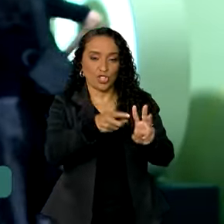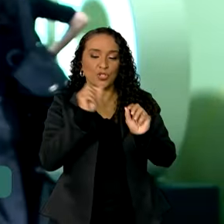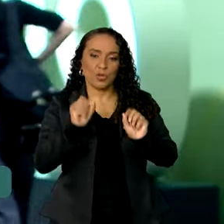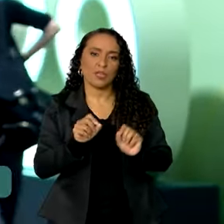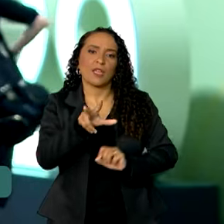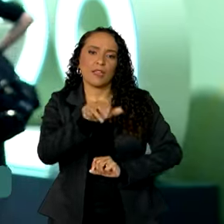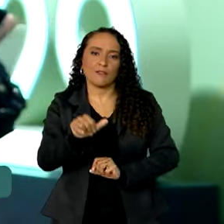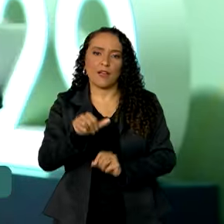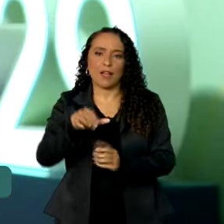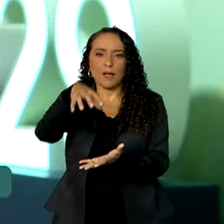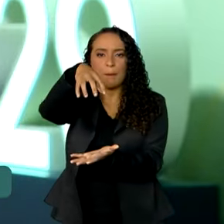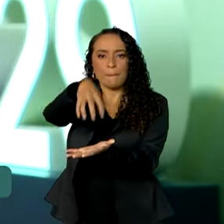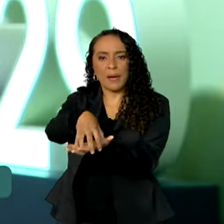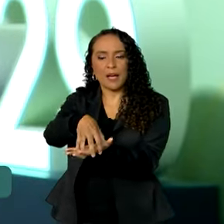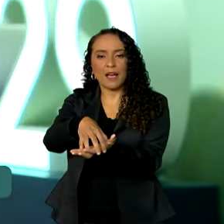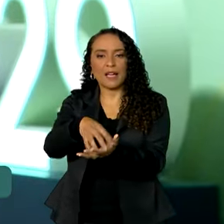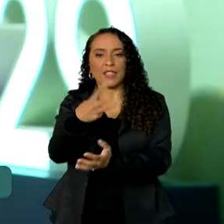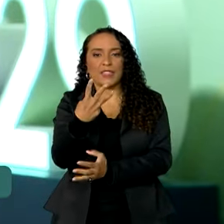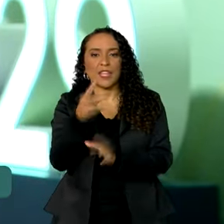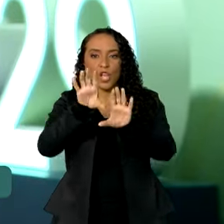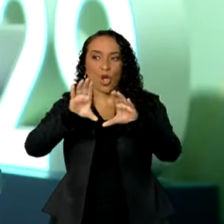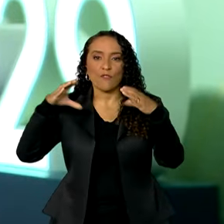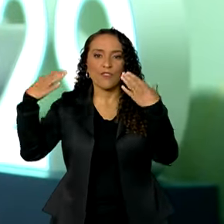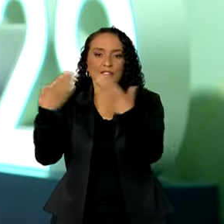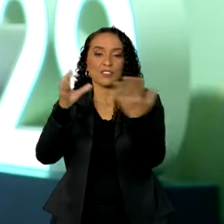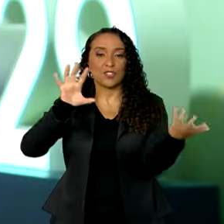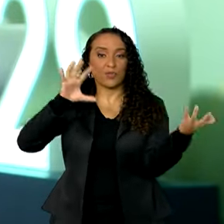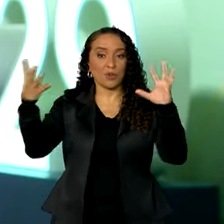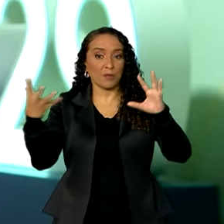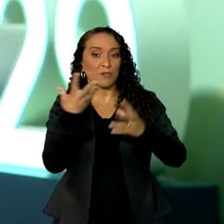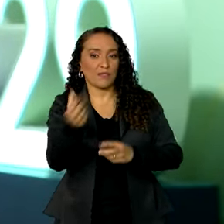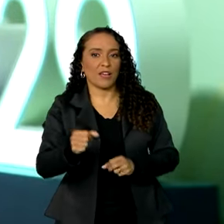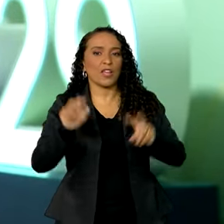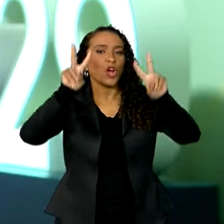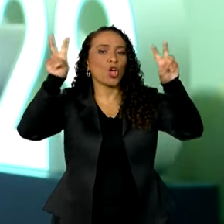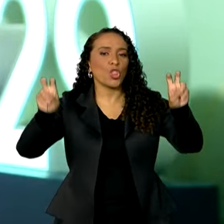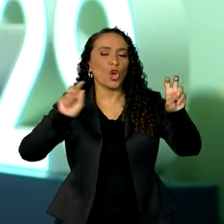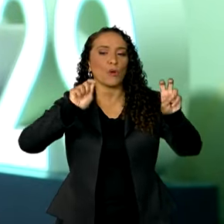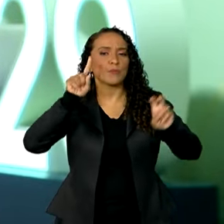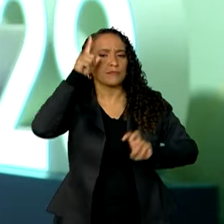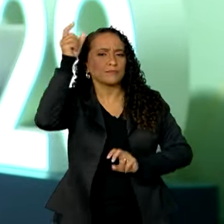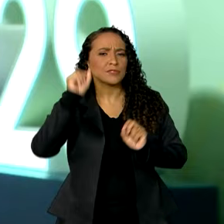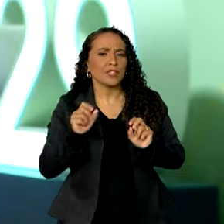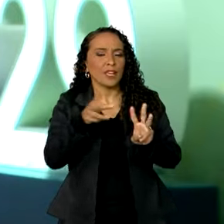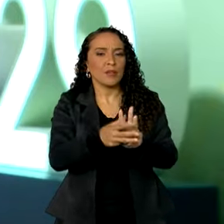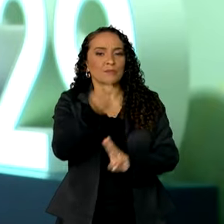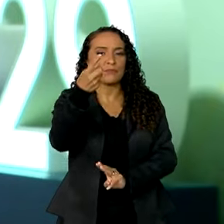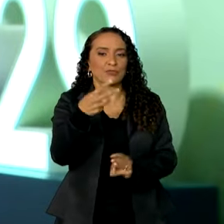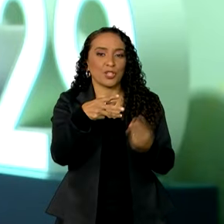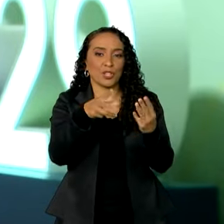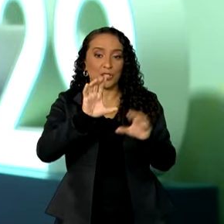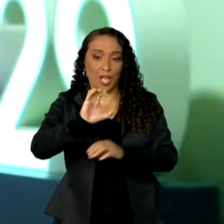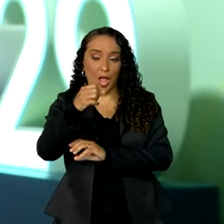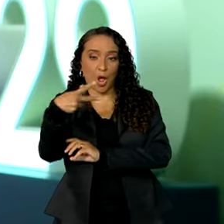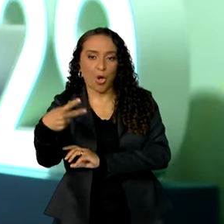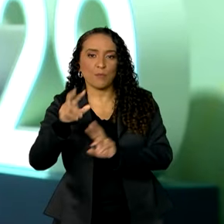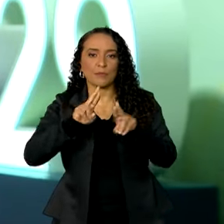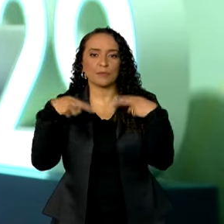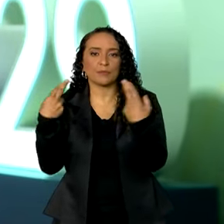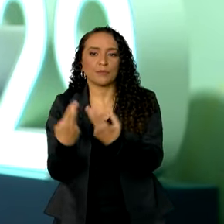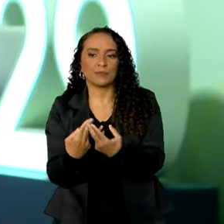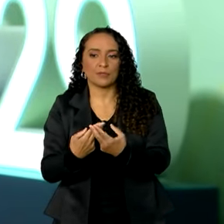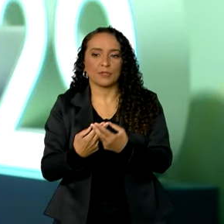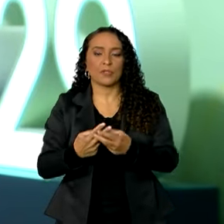devem sediar as próximas 3 conferências do clima. O nome da iniciativa remete à Troika da COP, que reúne